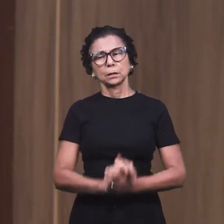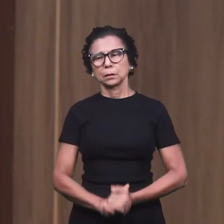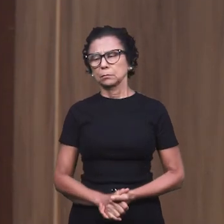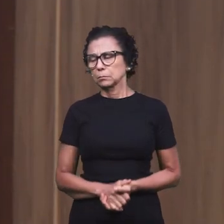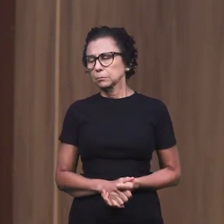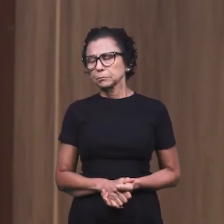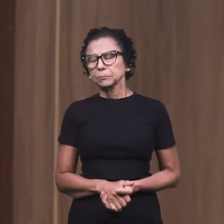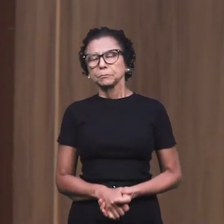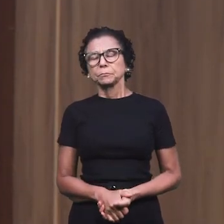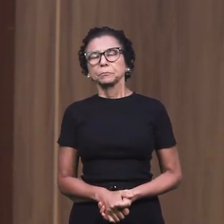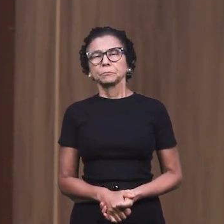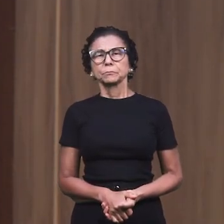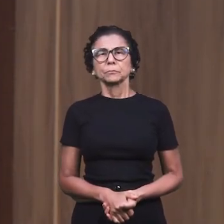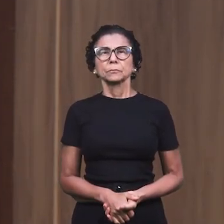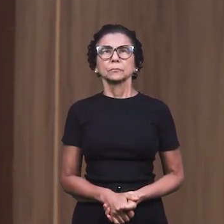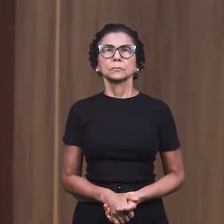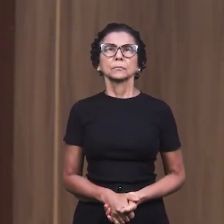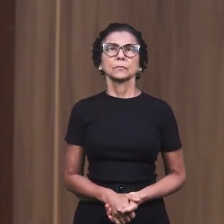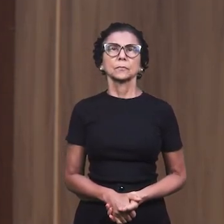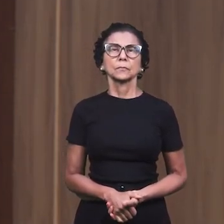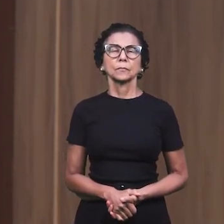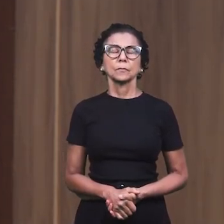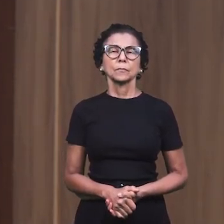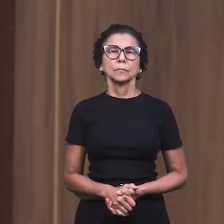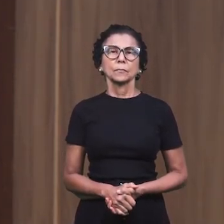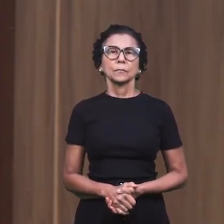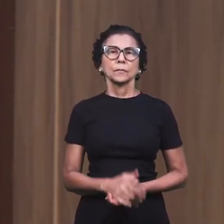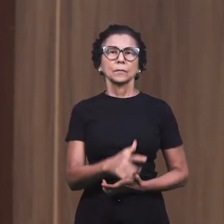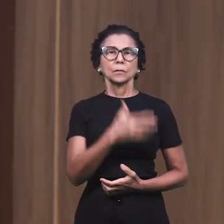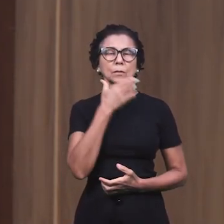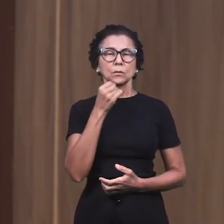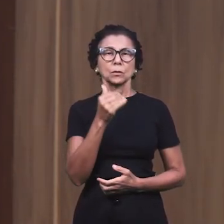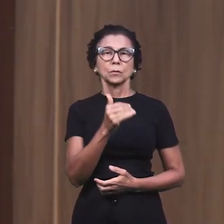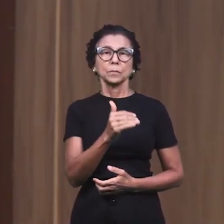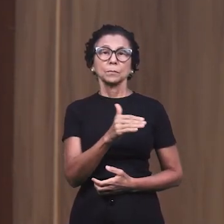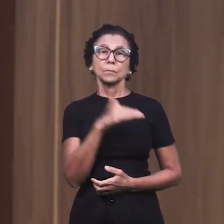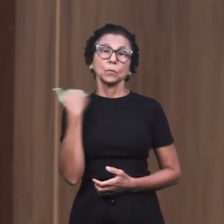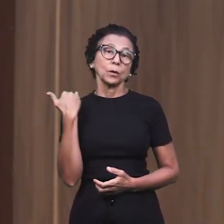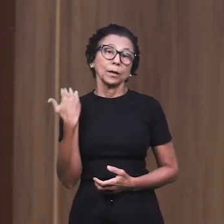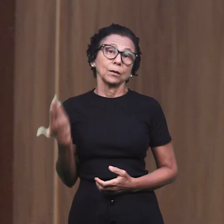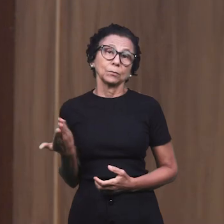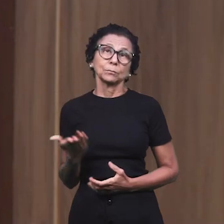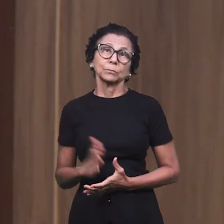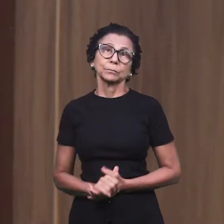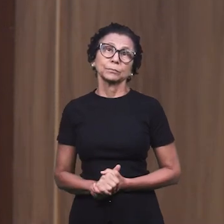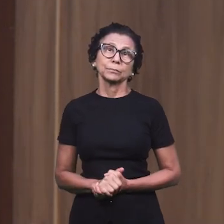termo naquilo, entendeu? Então, esse homem morreu. Morreu por quê? Porque